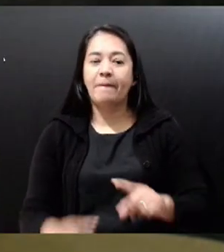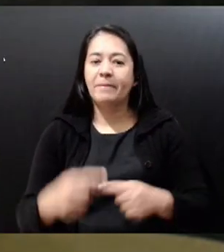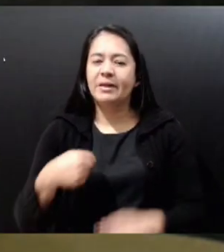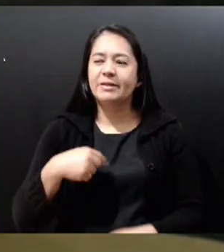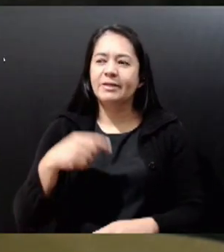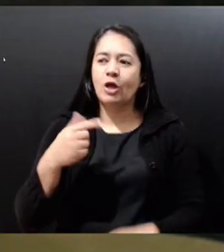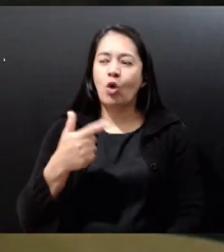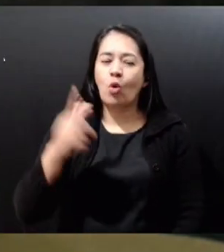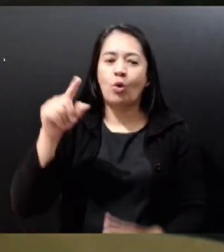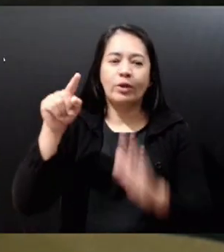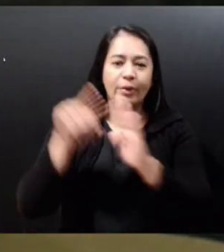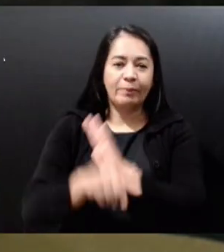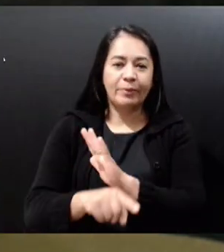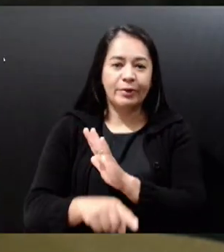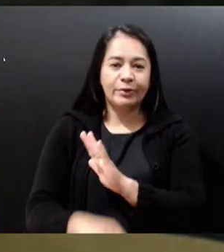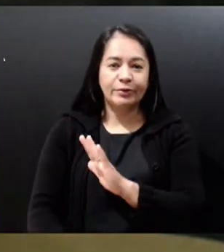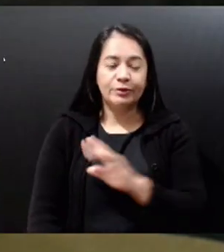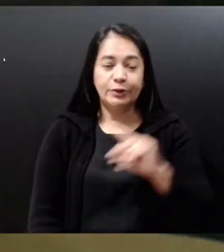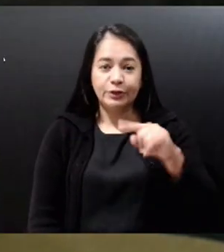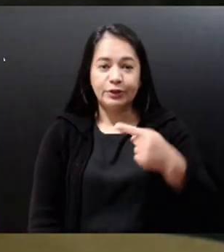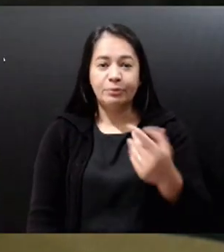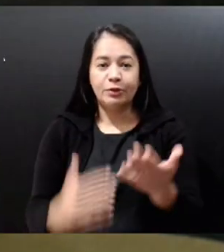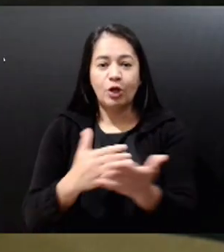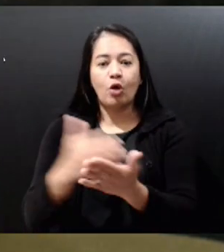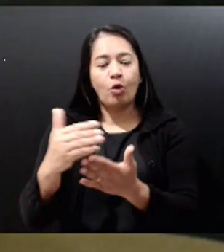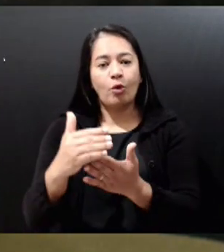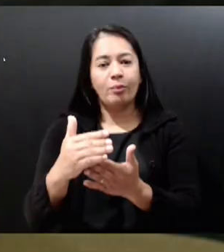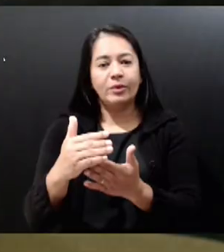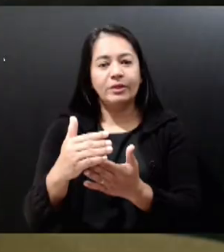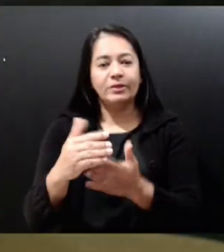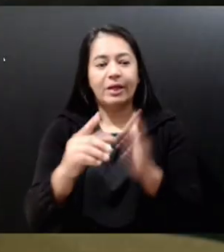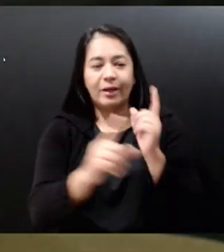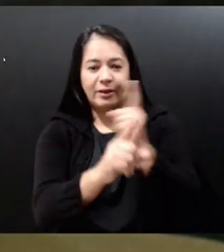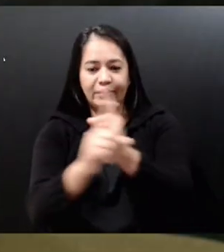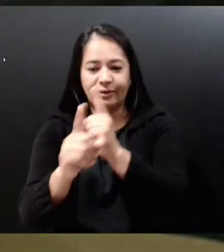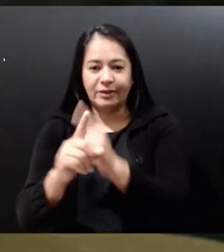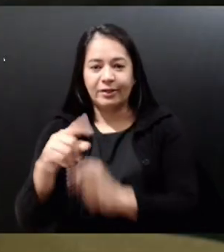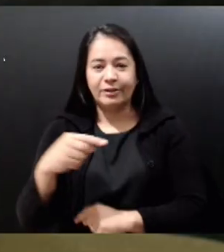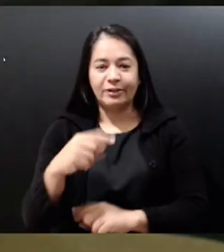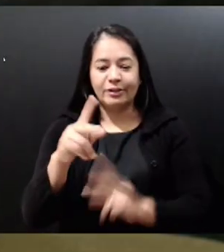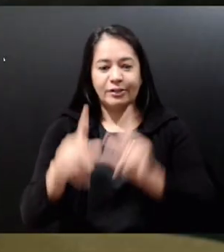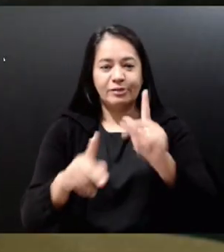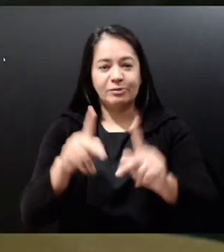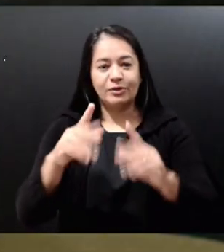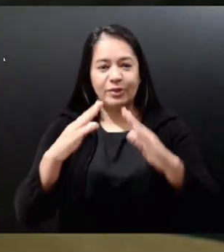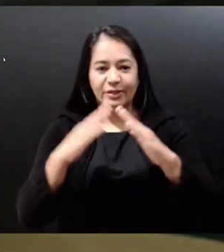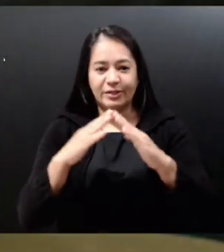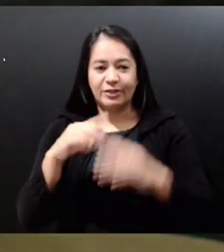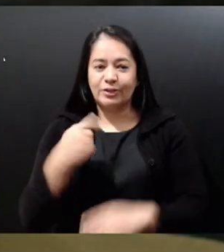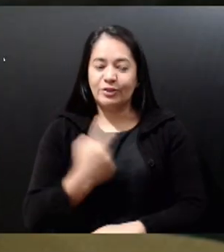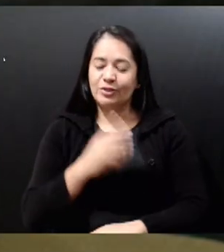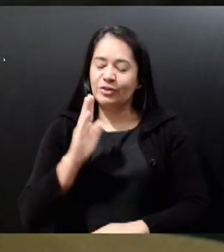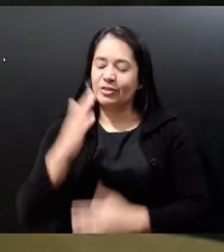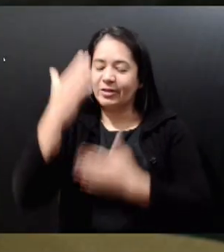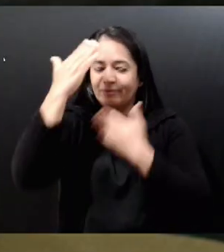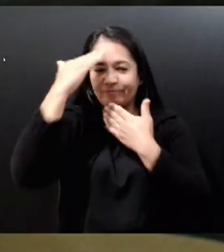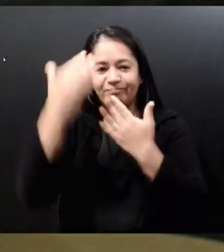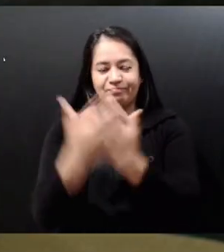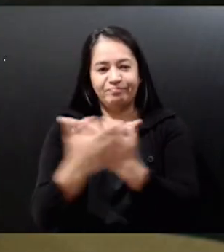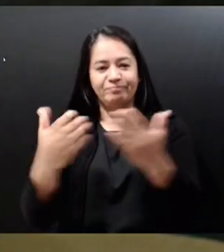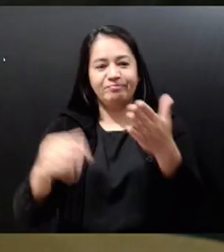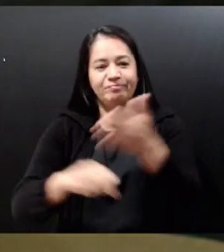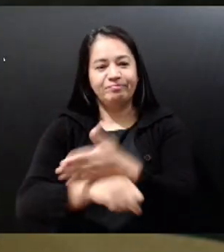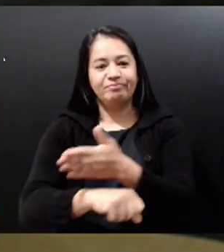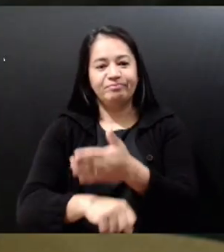já inicia atendendo os nossos telespectadores. A gente agradece você que está participando, tá? Marina, em todos